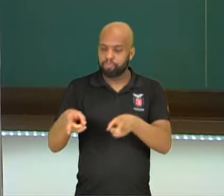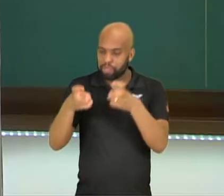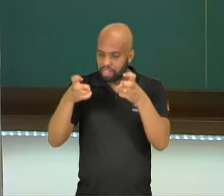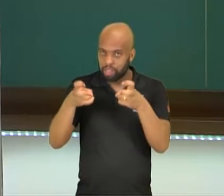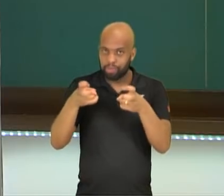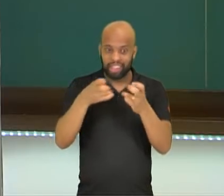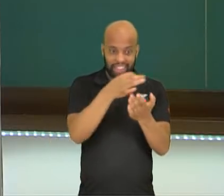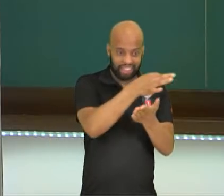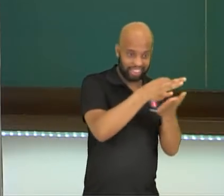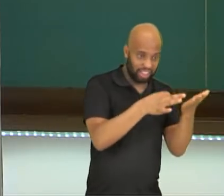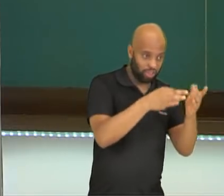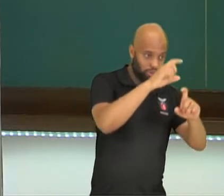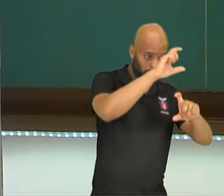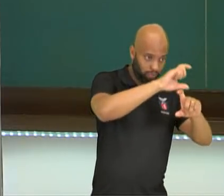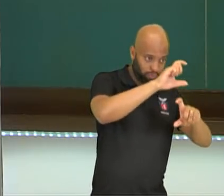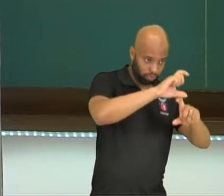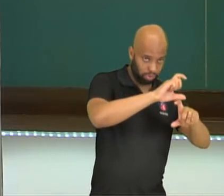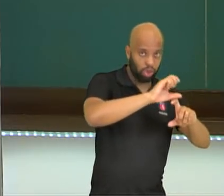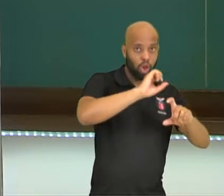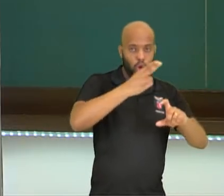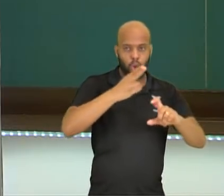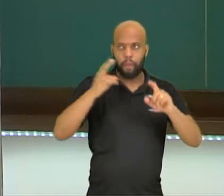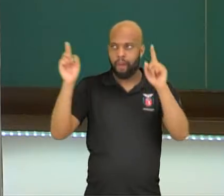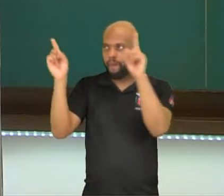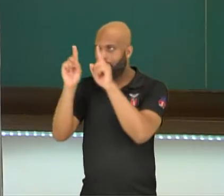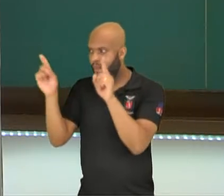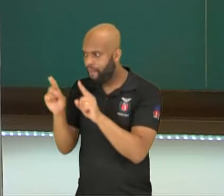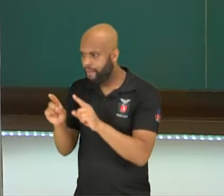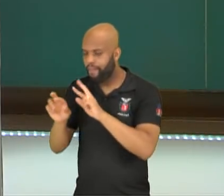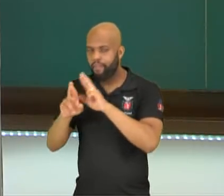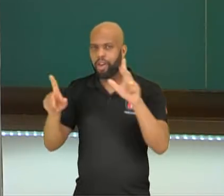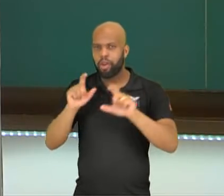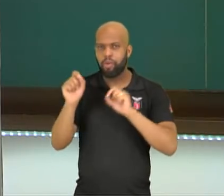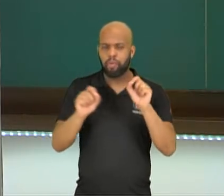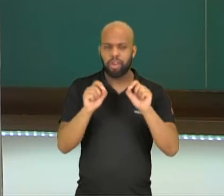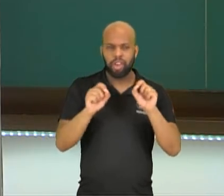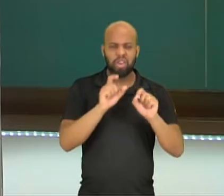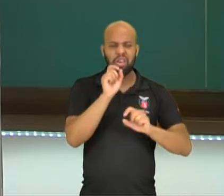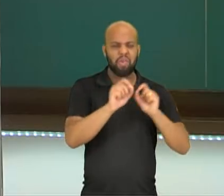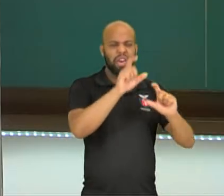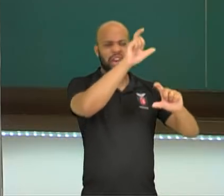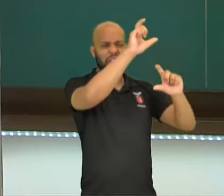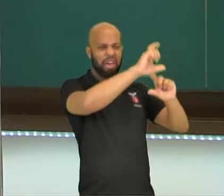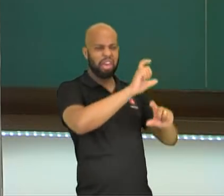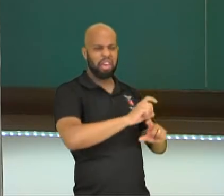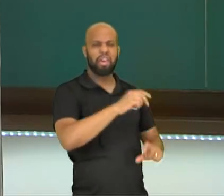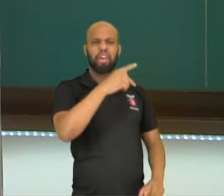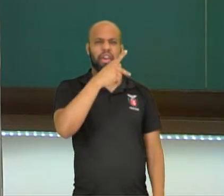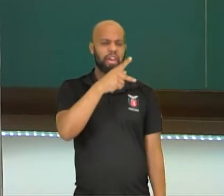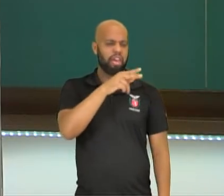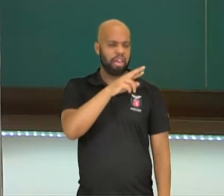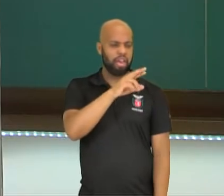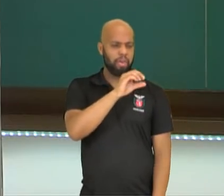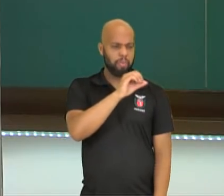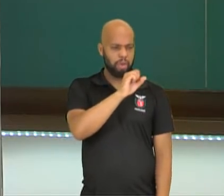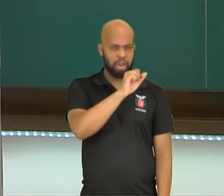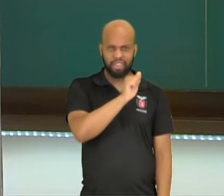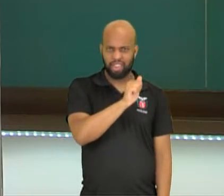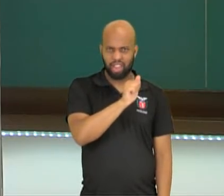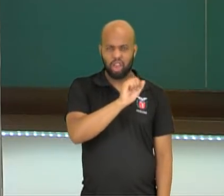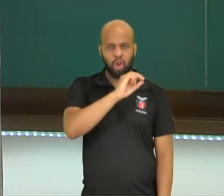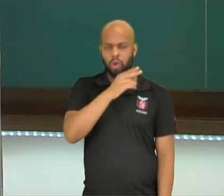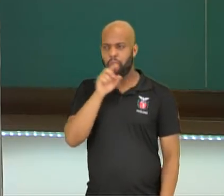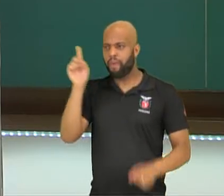texto em prosa ou em verso. Nossa, professora, como que é isso, texto em prosa ou em verso? Já vamos